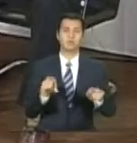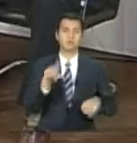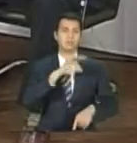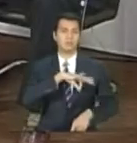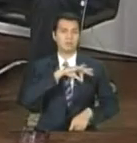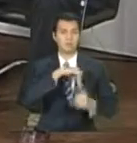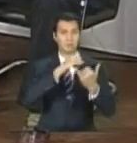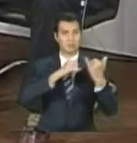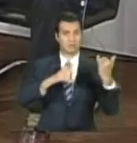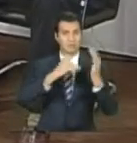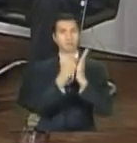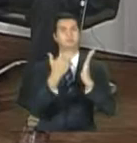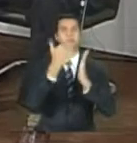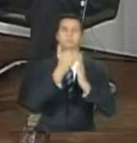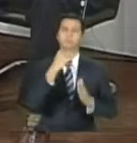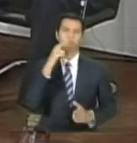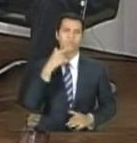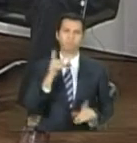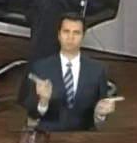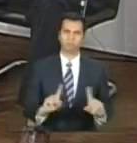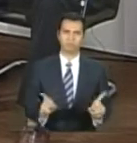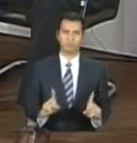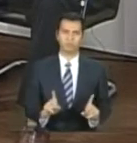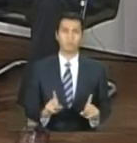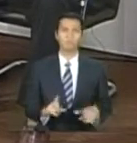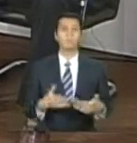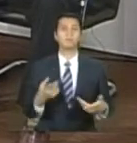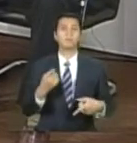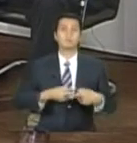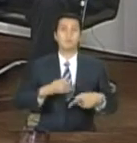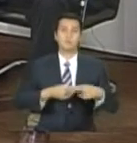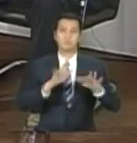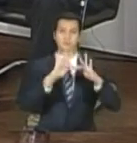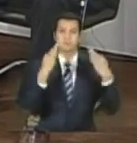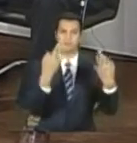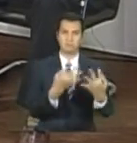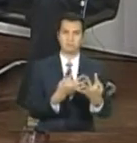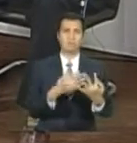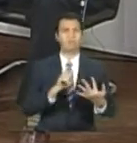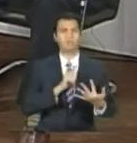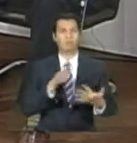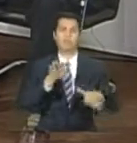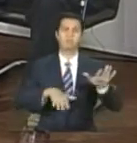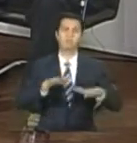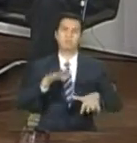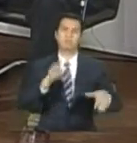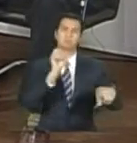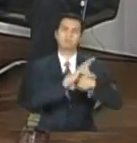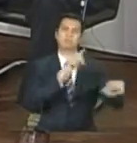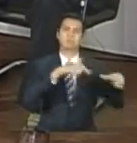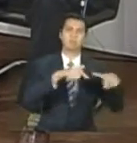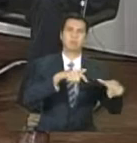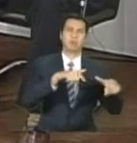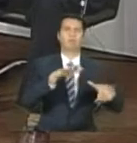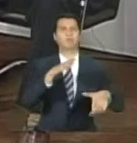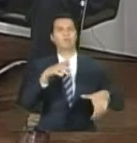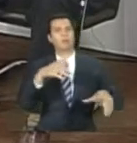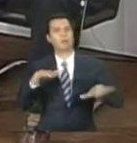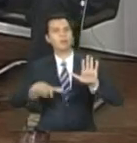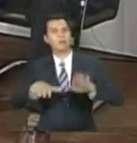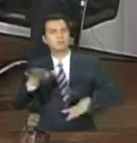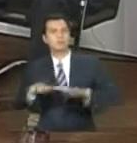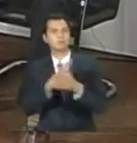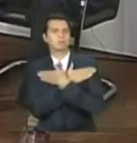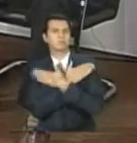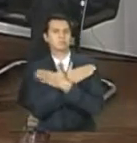mínimo. Aí sim ele seria desligado do programa. Porque as famílias, como têm essa volatilidade de renda ao longo do período, ela pode sim